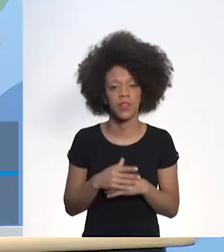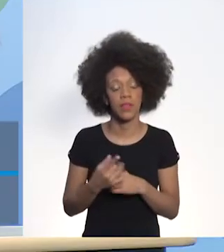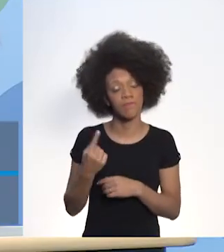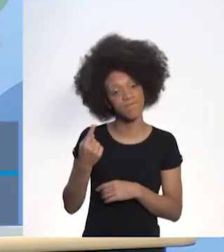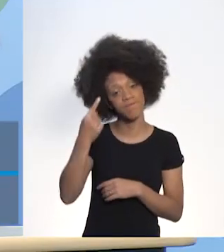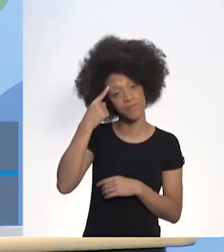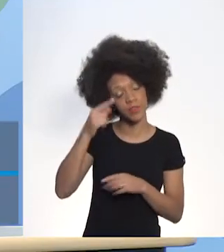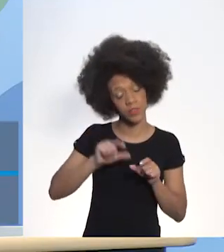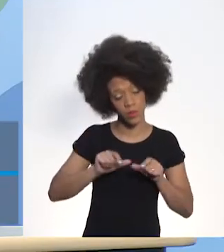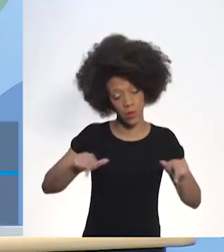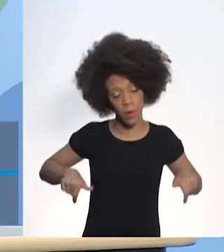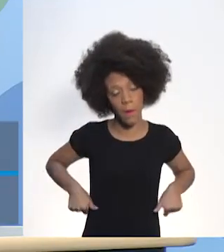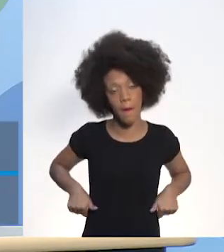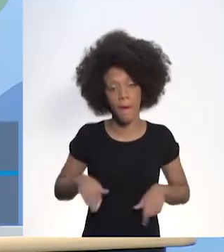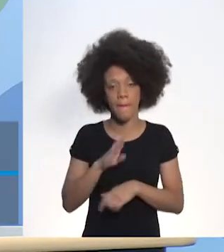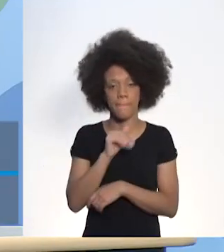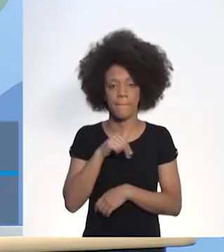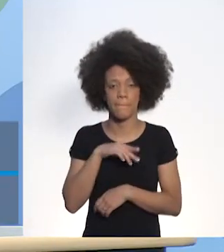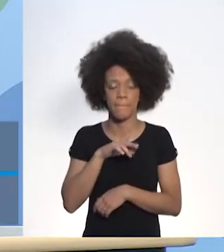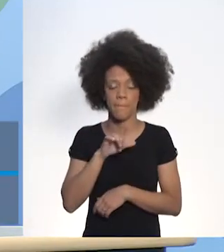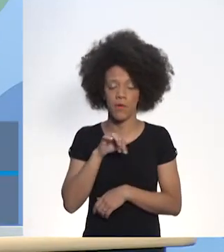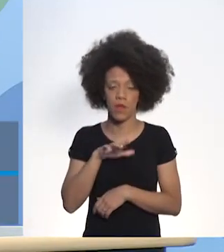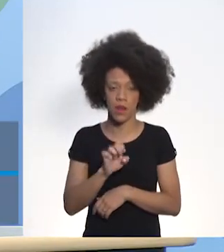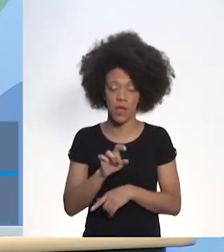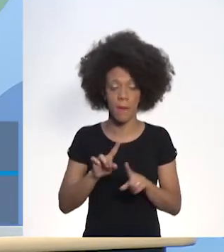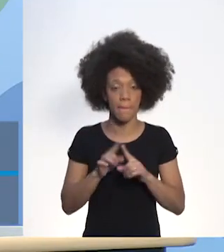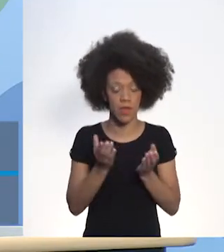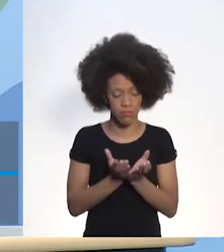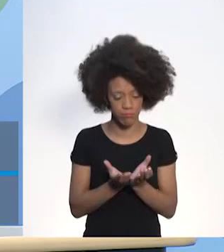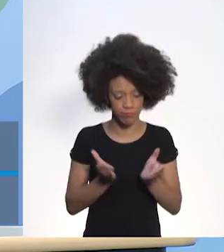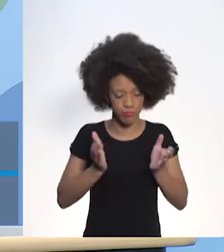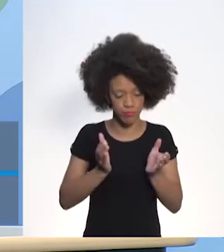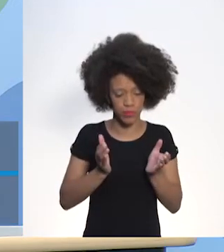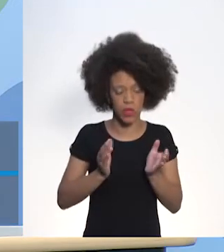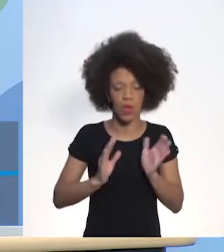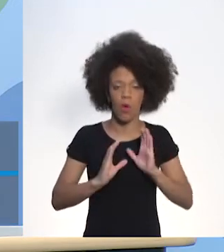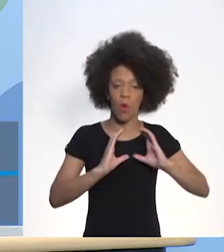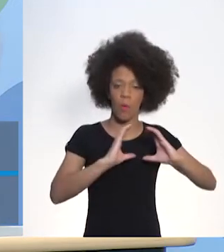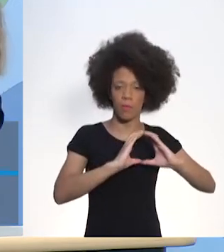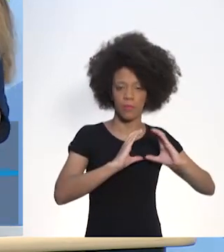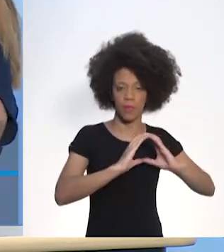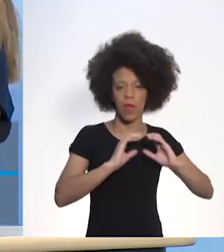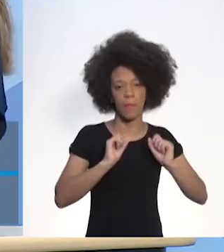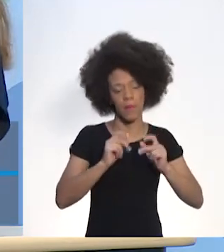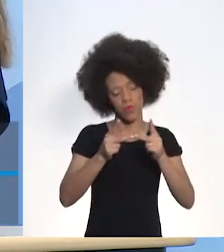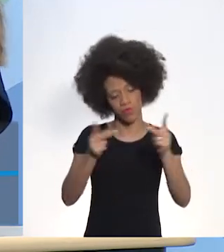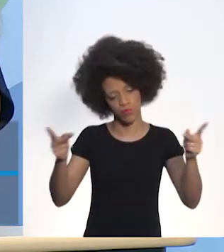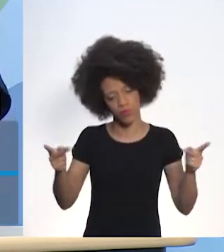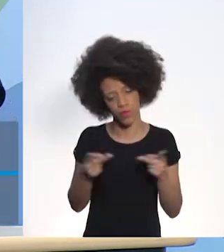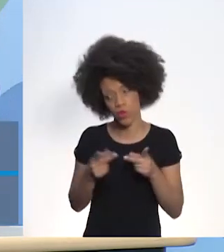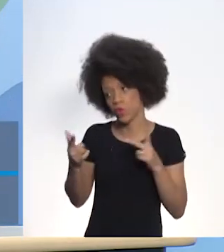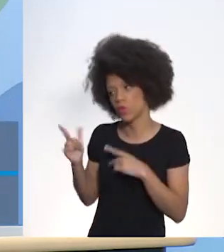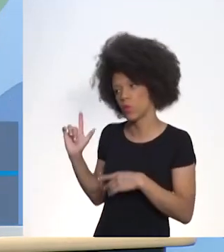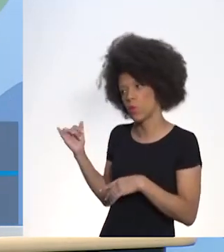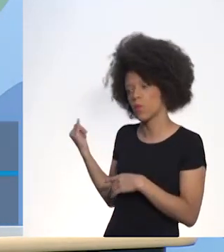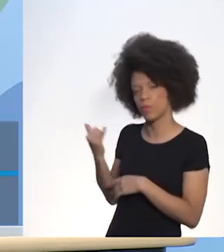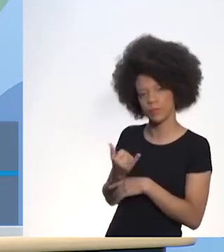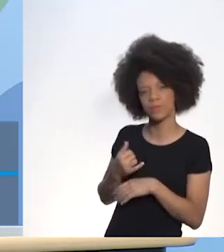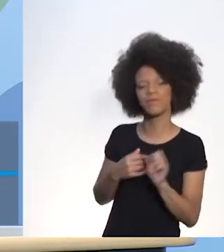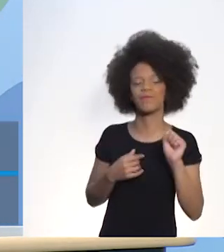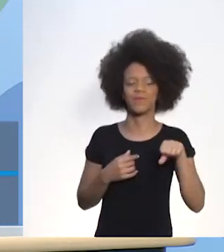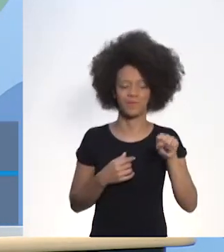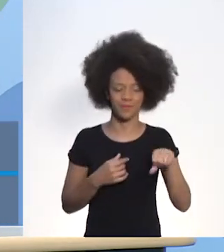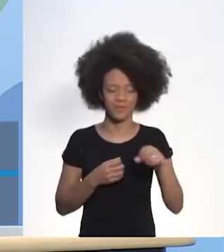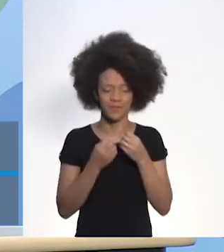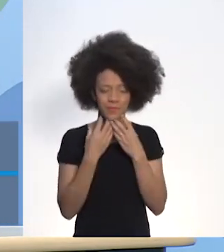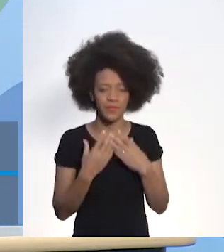do bambolê como circunferência, só que o prato como círculo, assim você pode comer a pizza que o outro citou. Bom, muito bom. Boa.